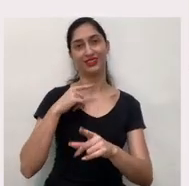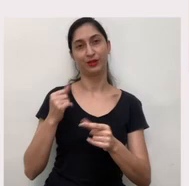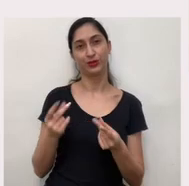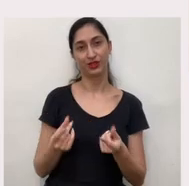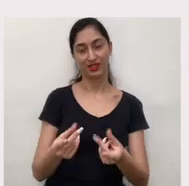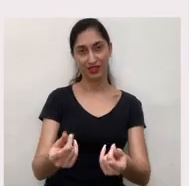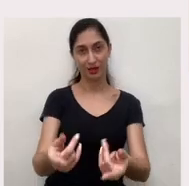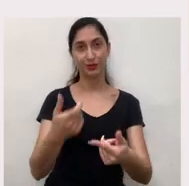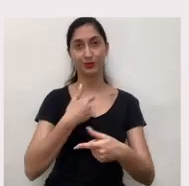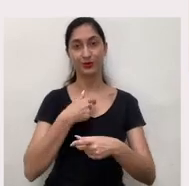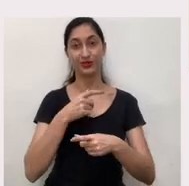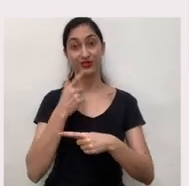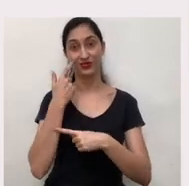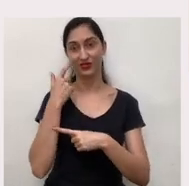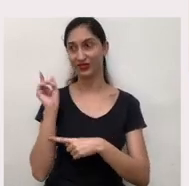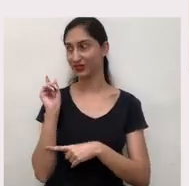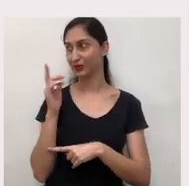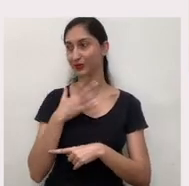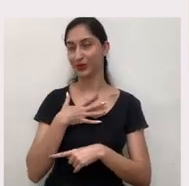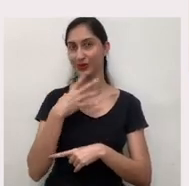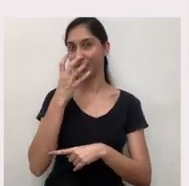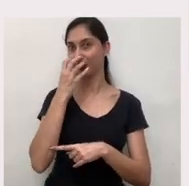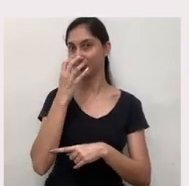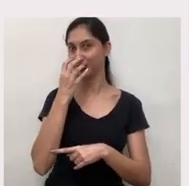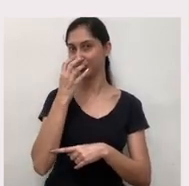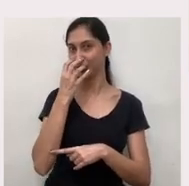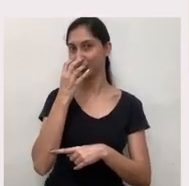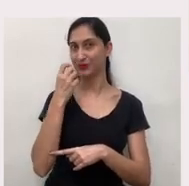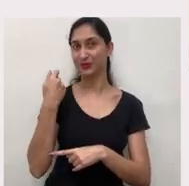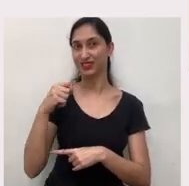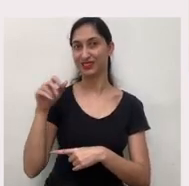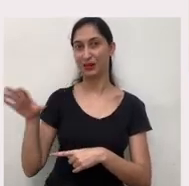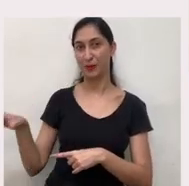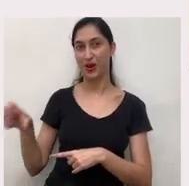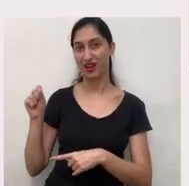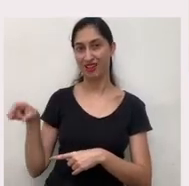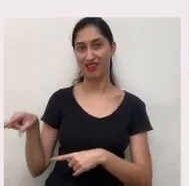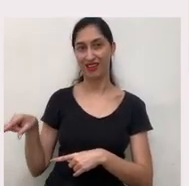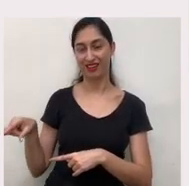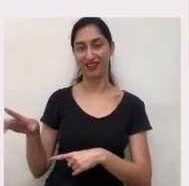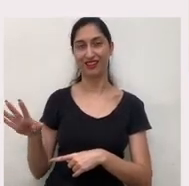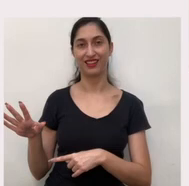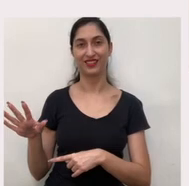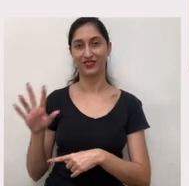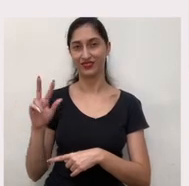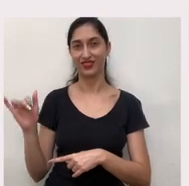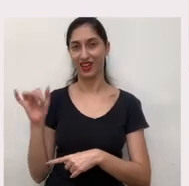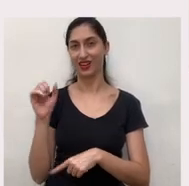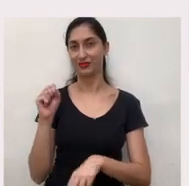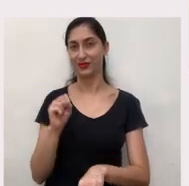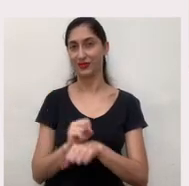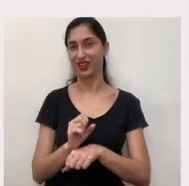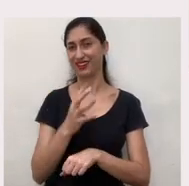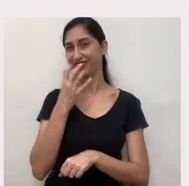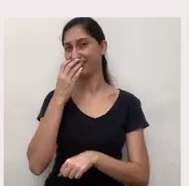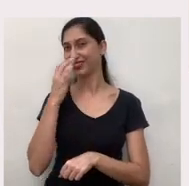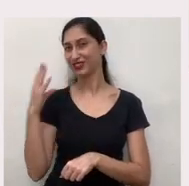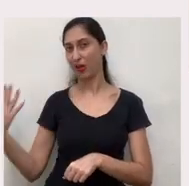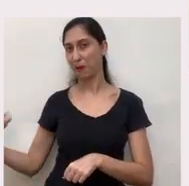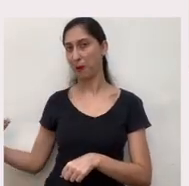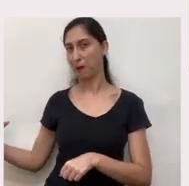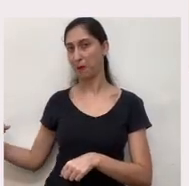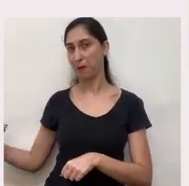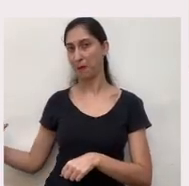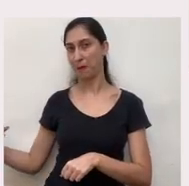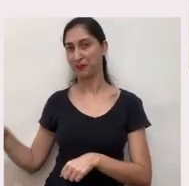fico sempre, já pedi para alguém recolher o cachorro, então daqui a pouco vai parar o ruído do cachorro que